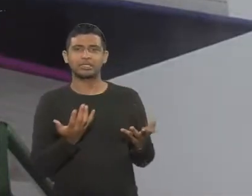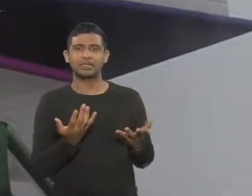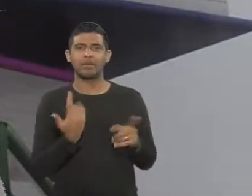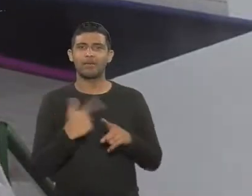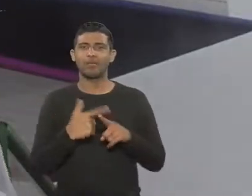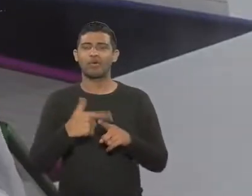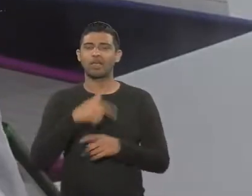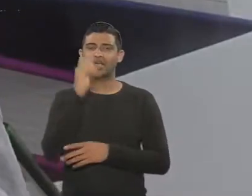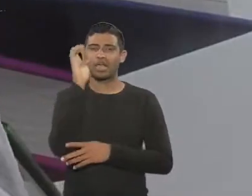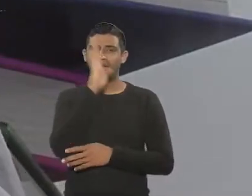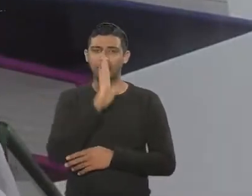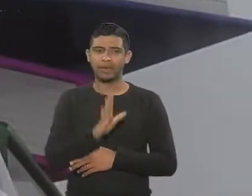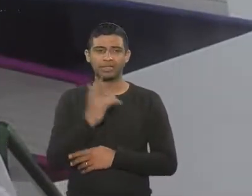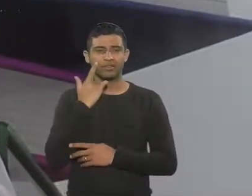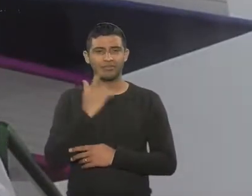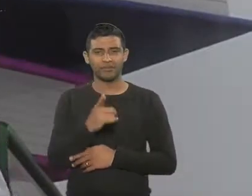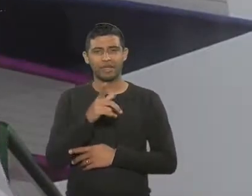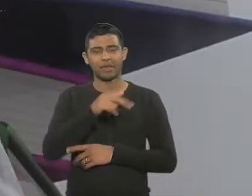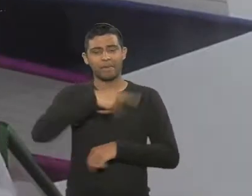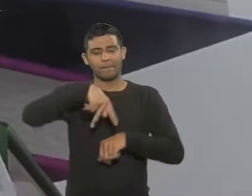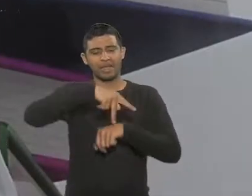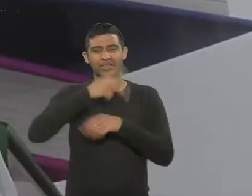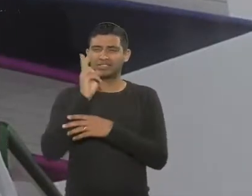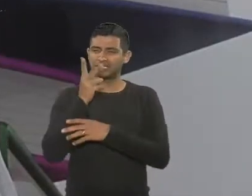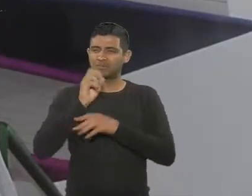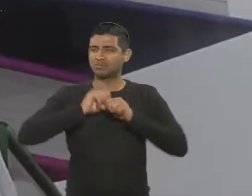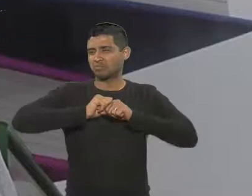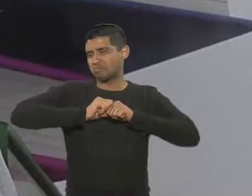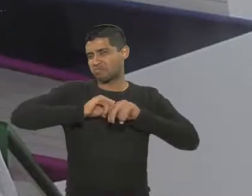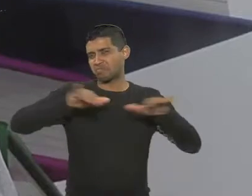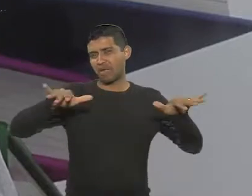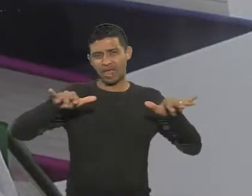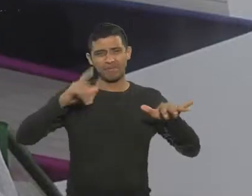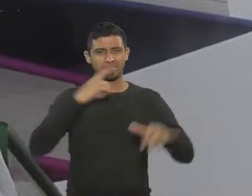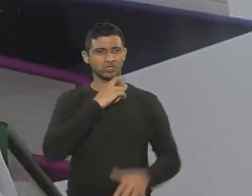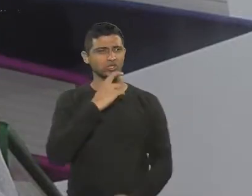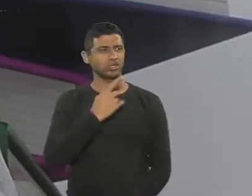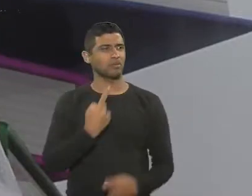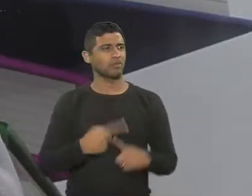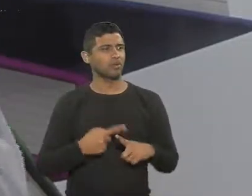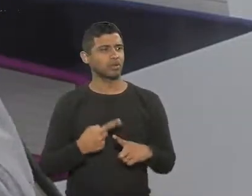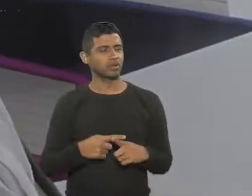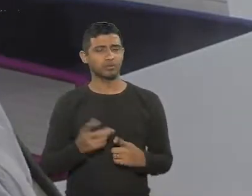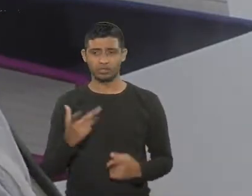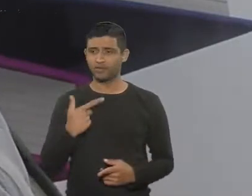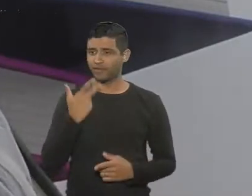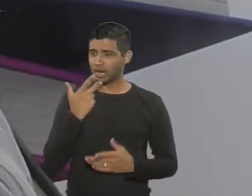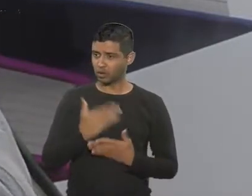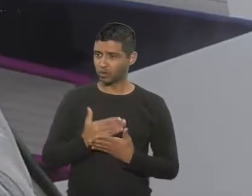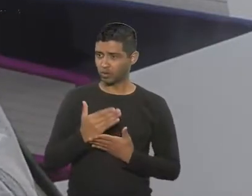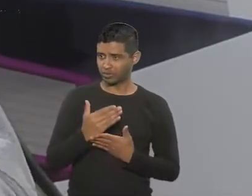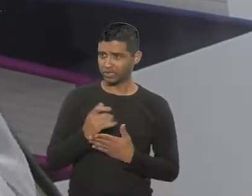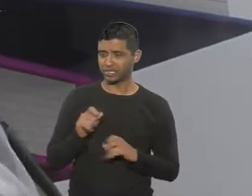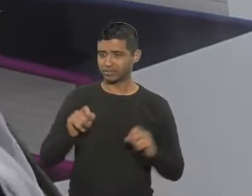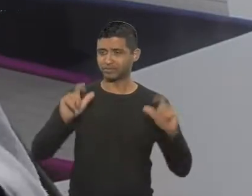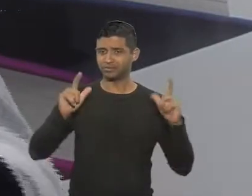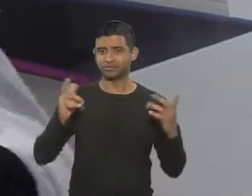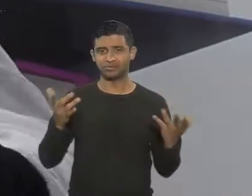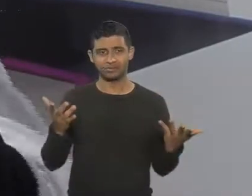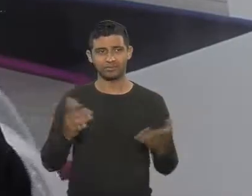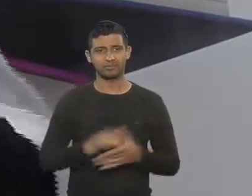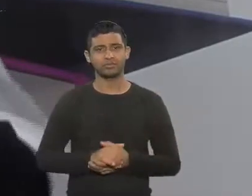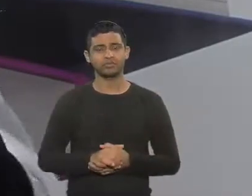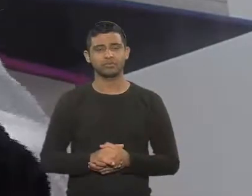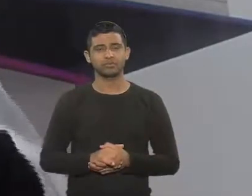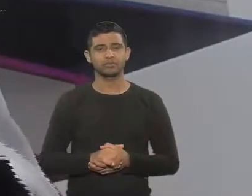Brasil é um país que propaga tanta fake news? Né? Você falou no início. É um dos países